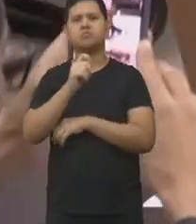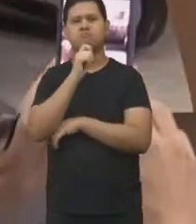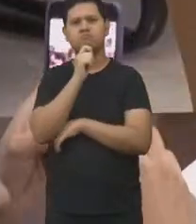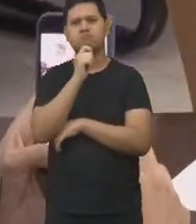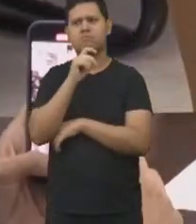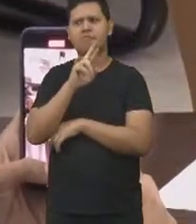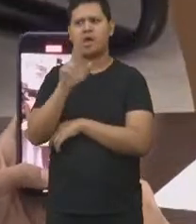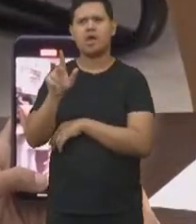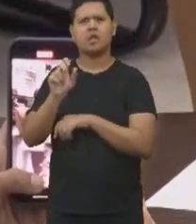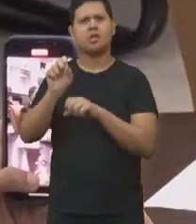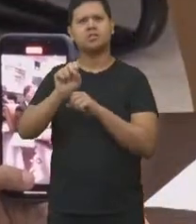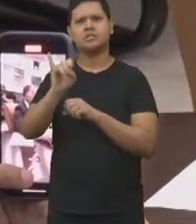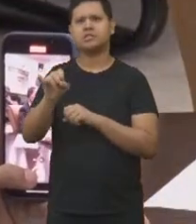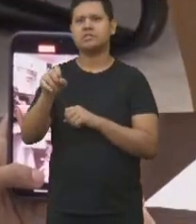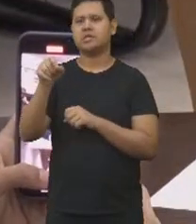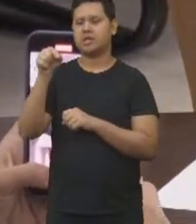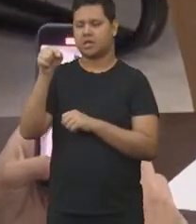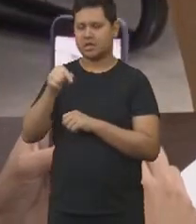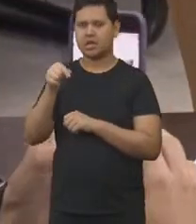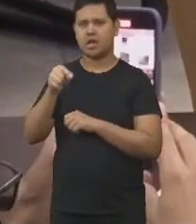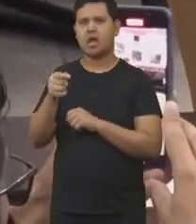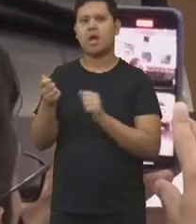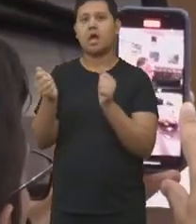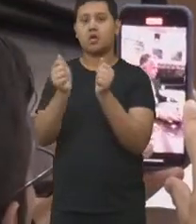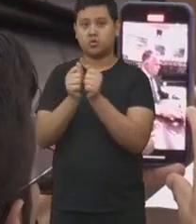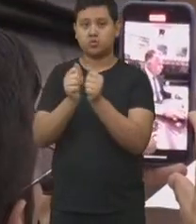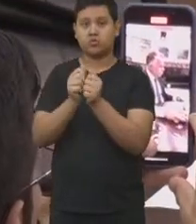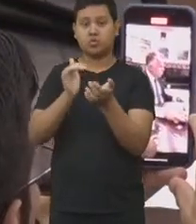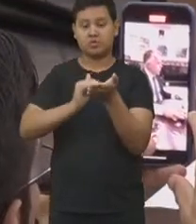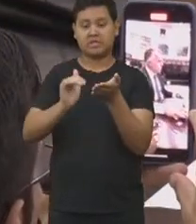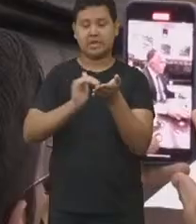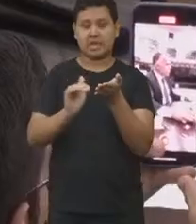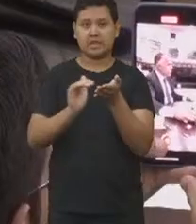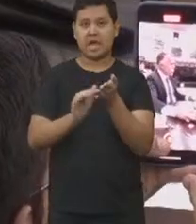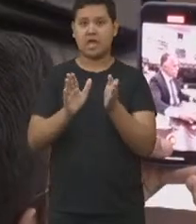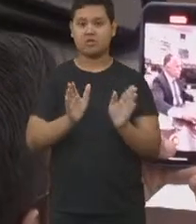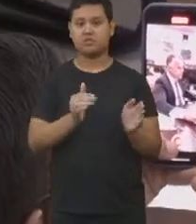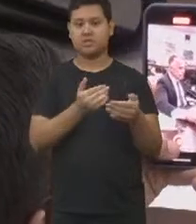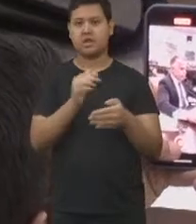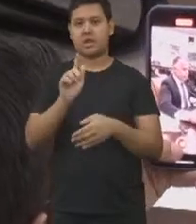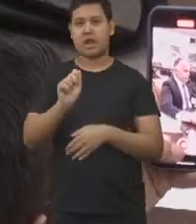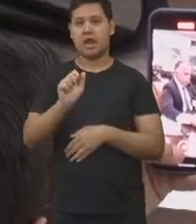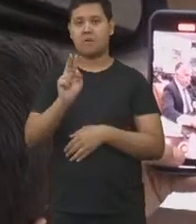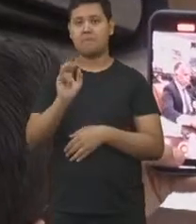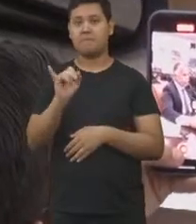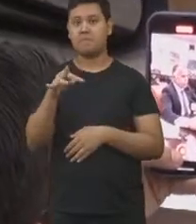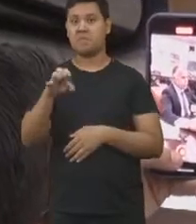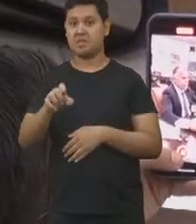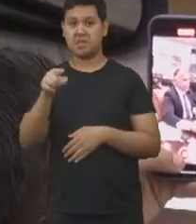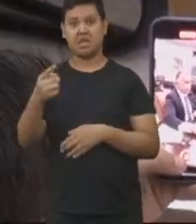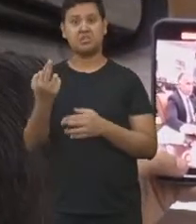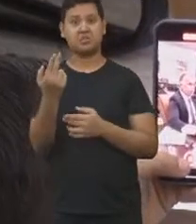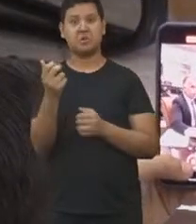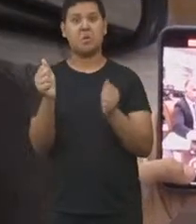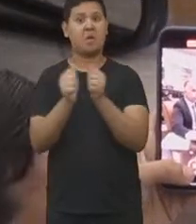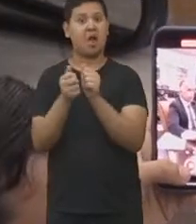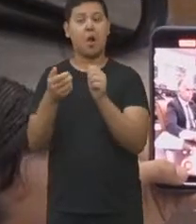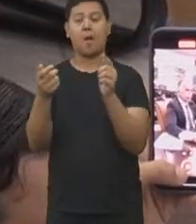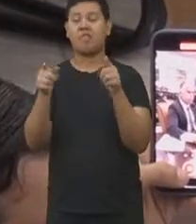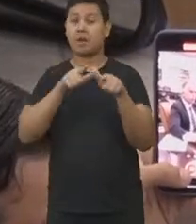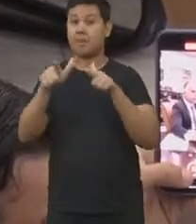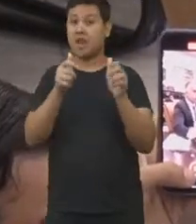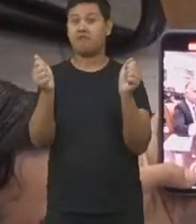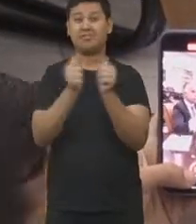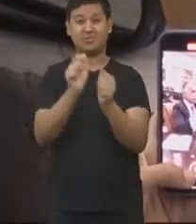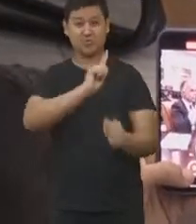época para ser o chefe de gabinete dele, né? Então, assim, estranho isso, né? Como as coisas se deram. Eu quero perguntar